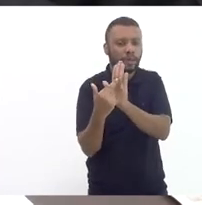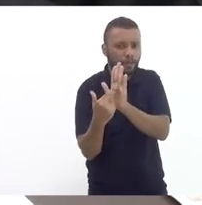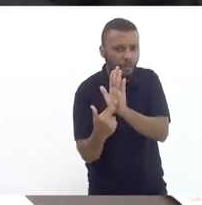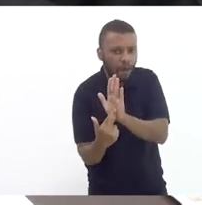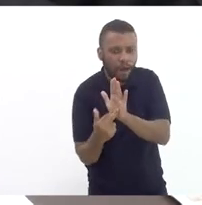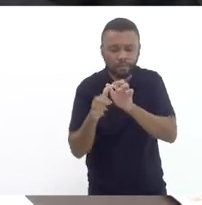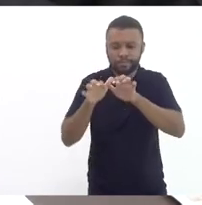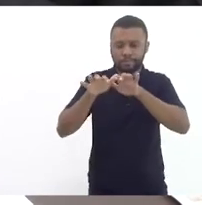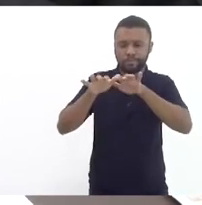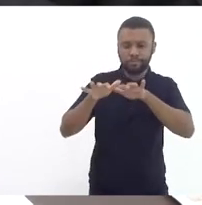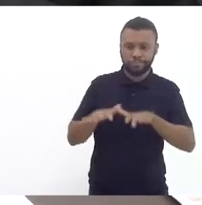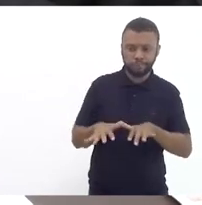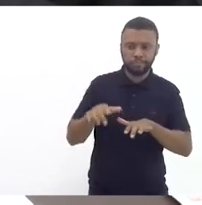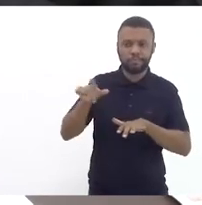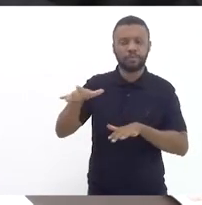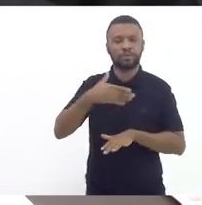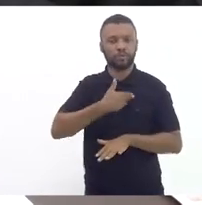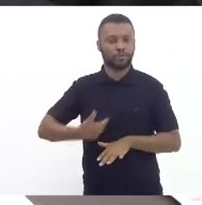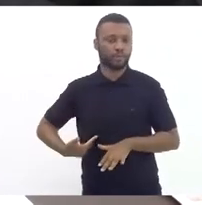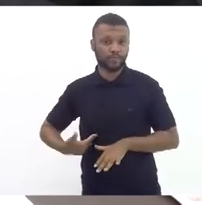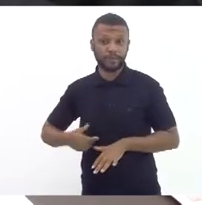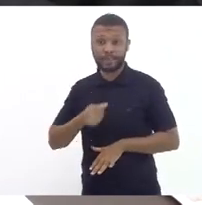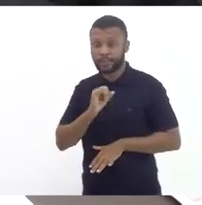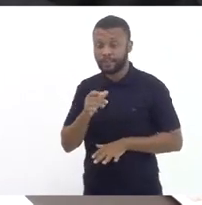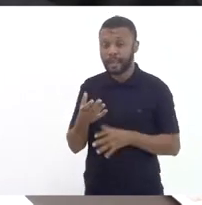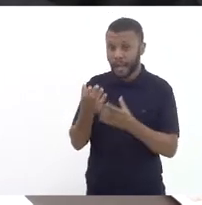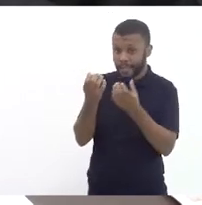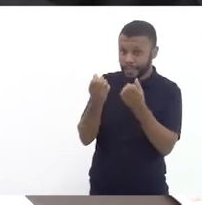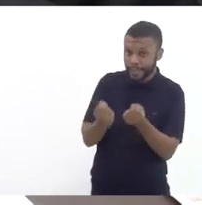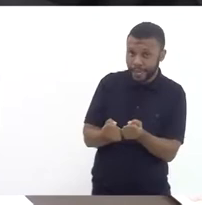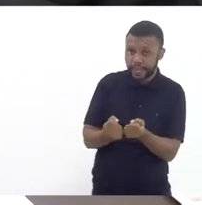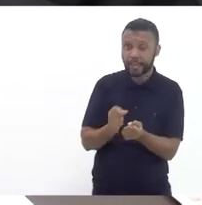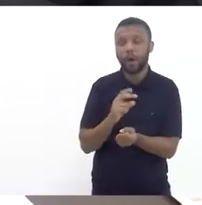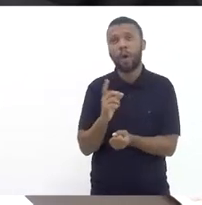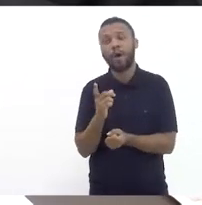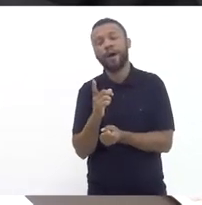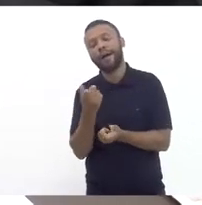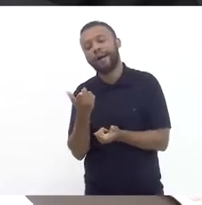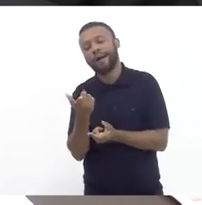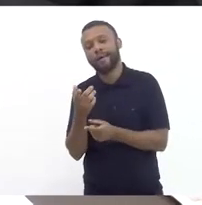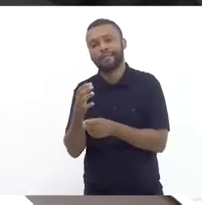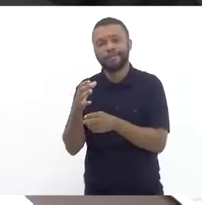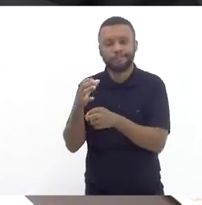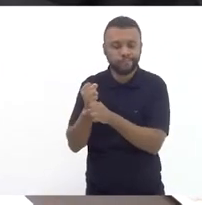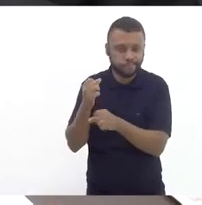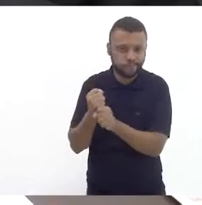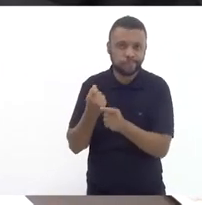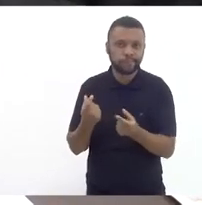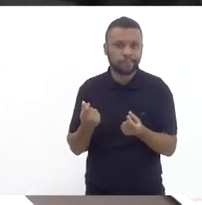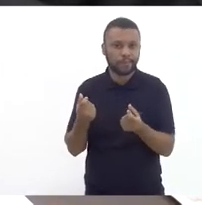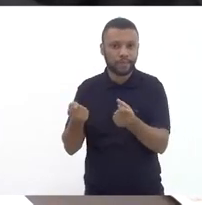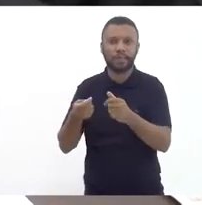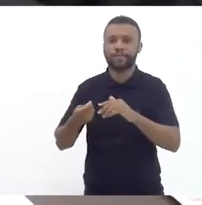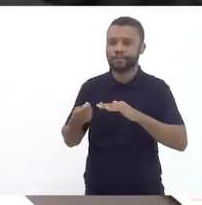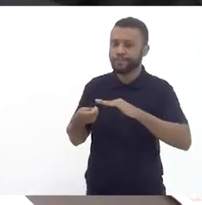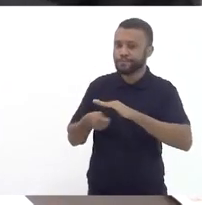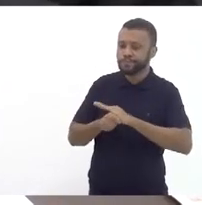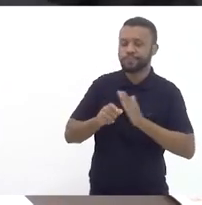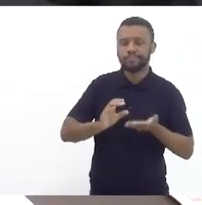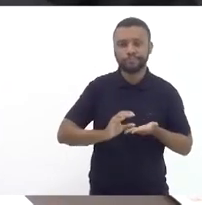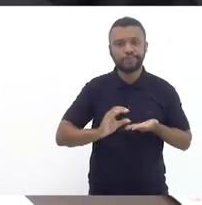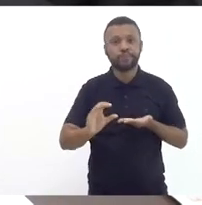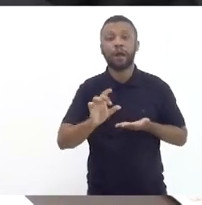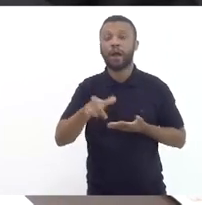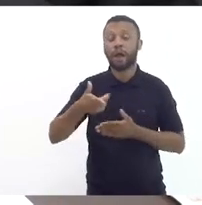trazidos pelo Poder Concedente, porque quem faz a aceitação física e financeira dos investimentos é o Poder